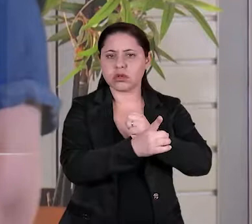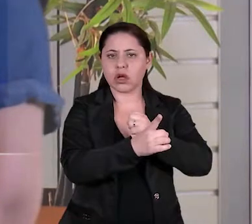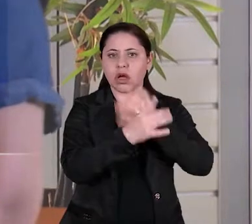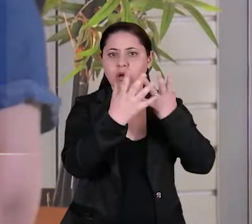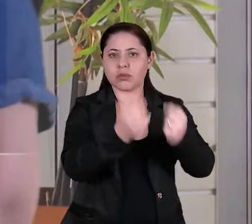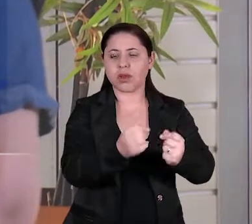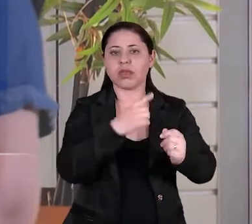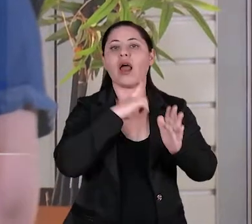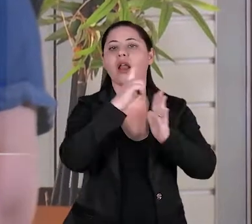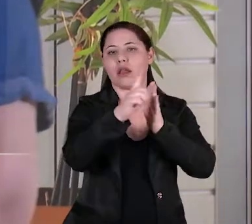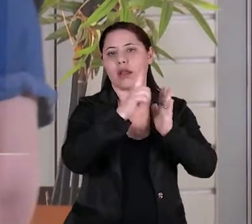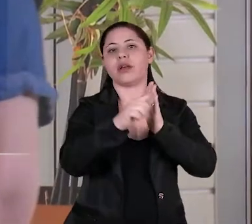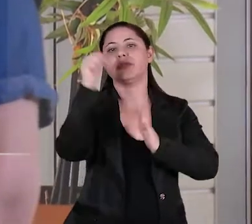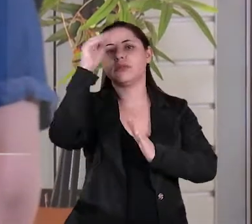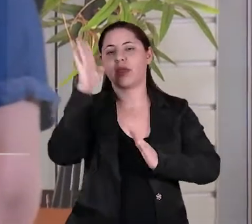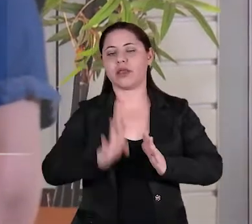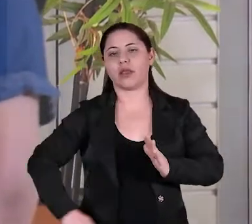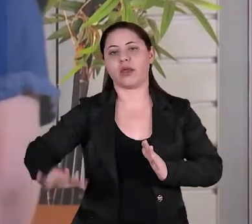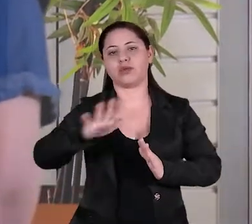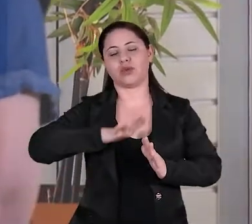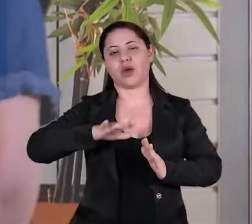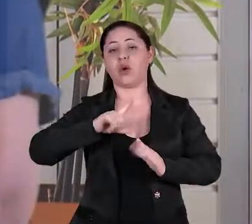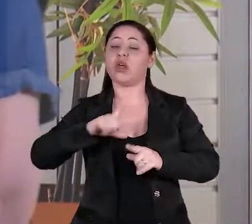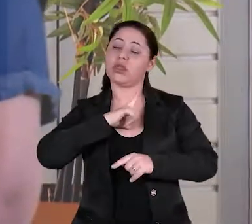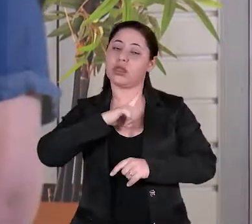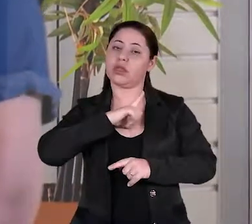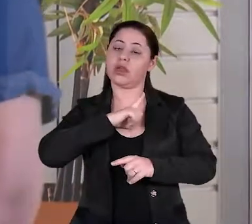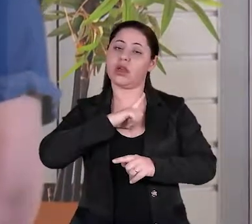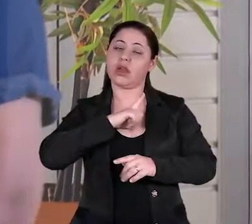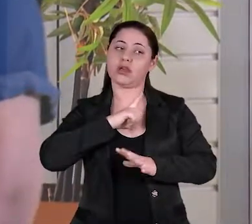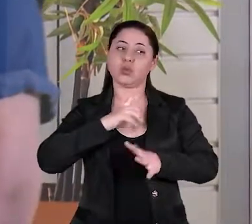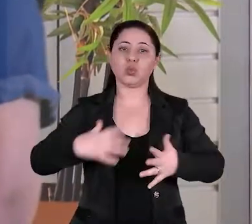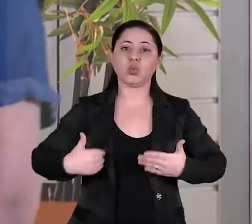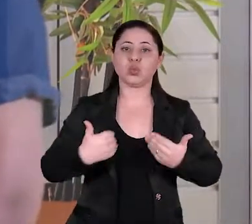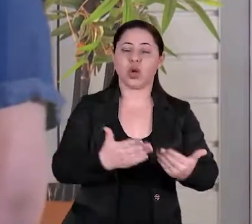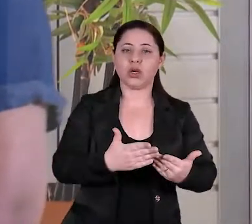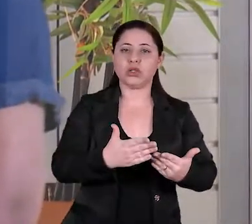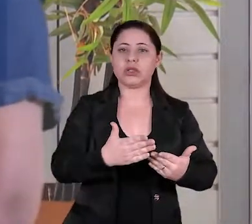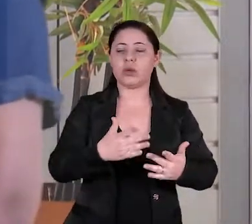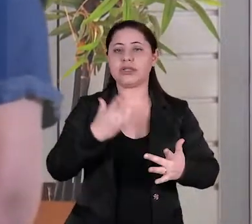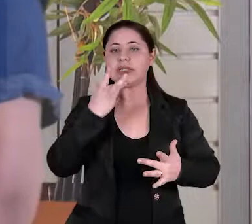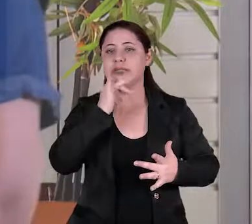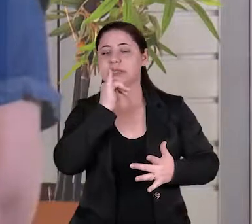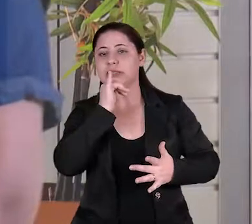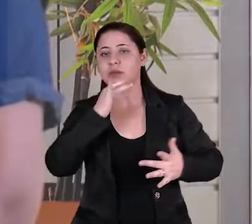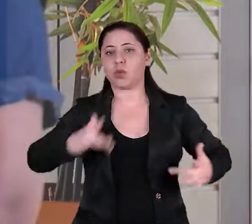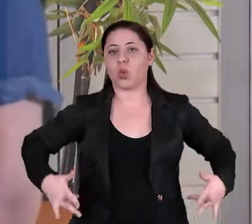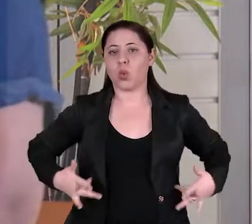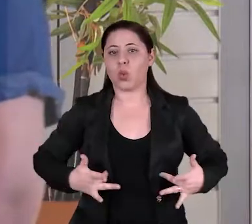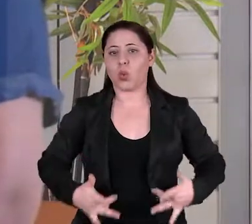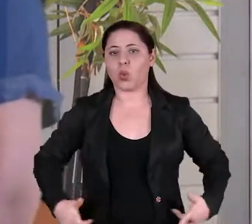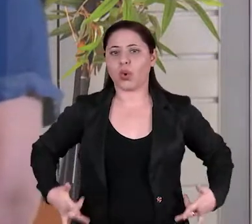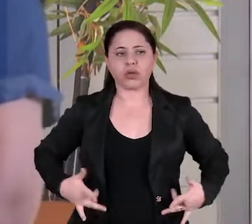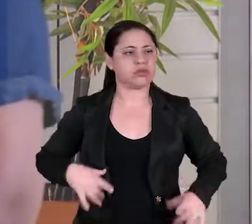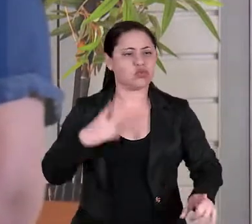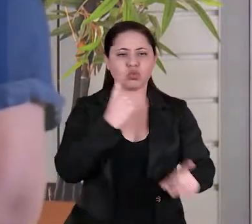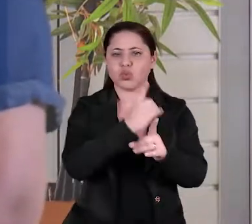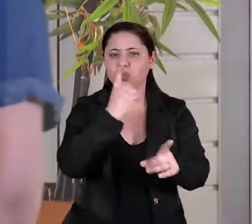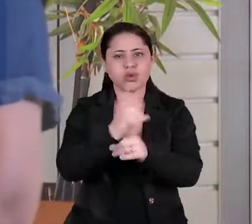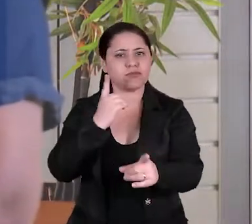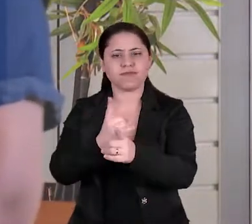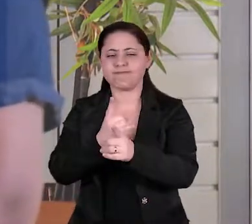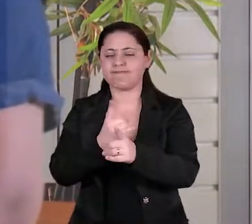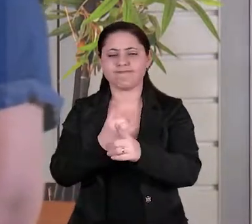roda nacionalmente. Então, quando nós temos um doador e o rim, por exemplo, que nós fazemos na Santa Casa, ele não encontra